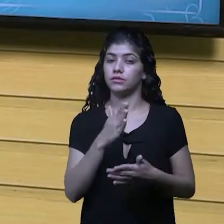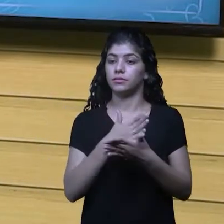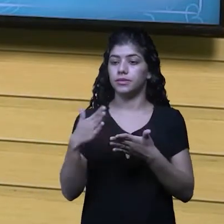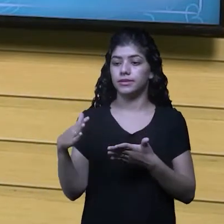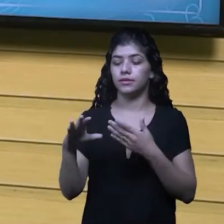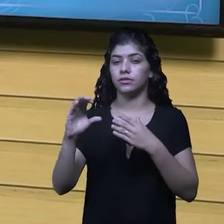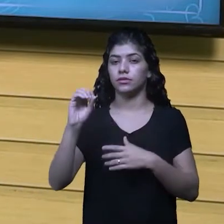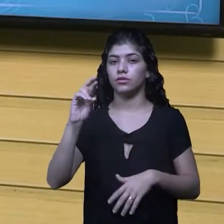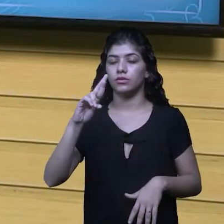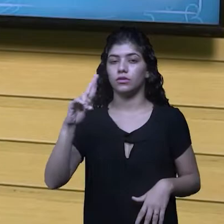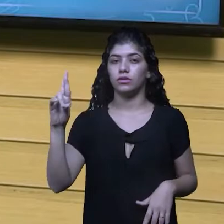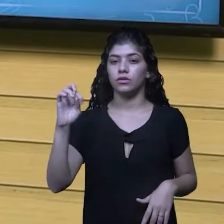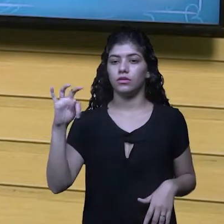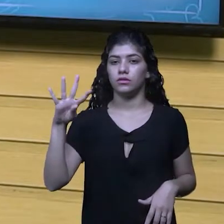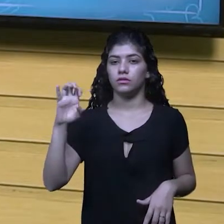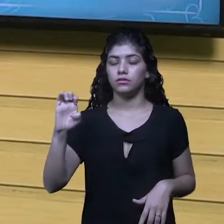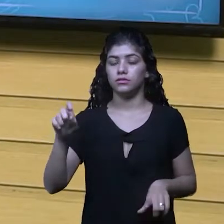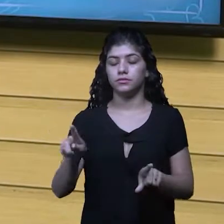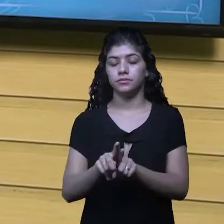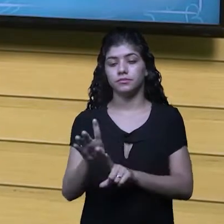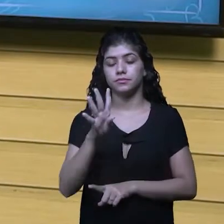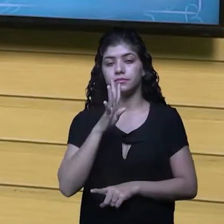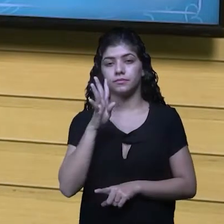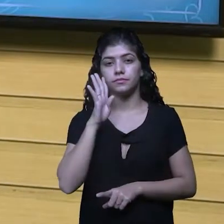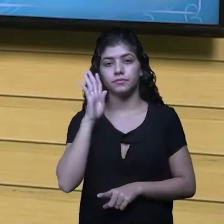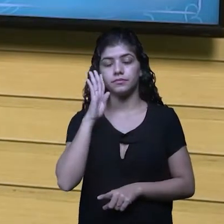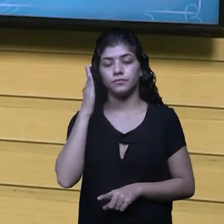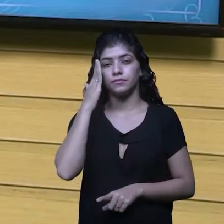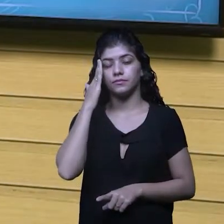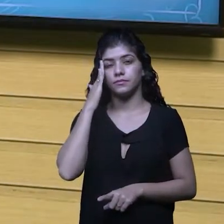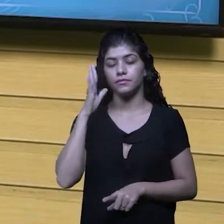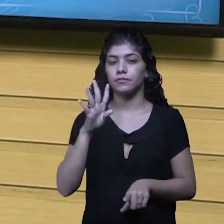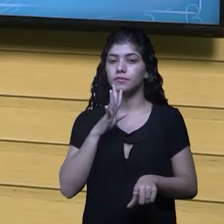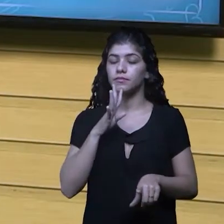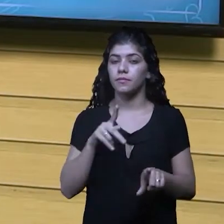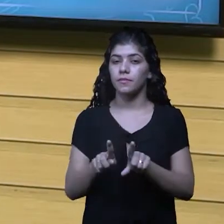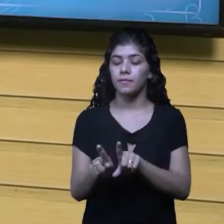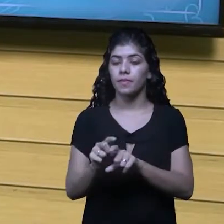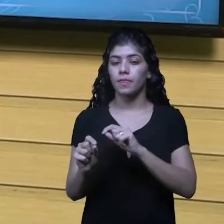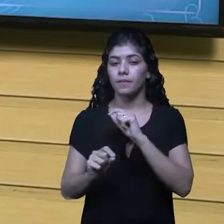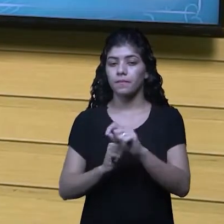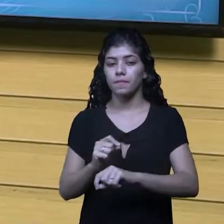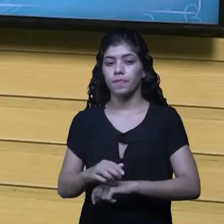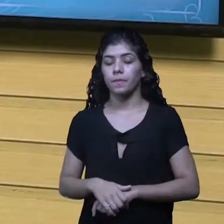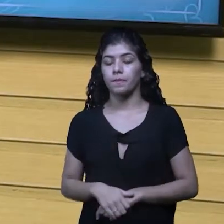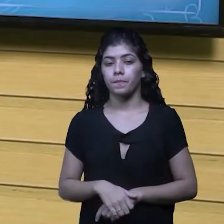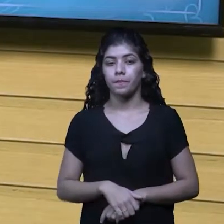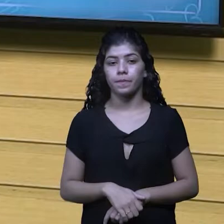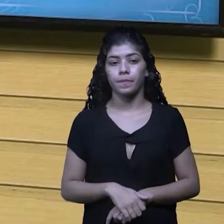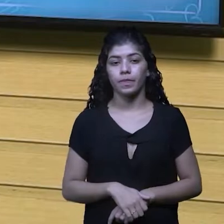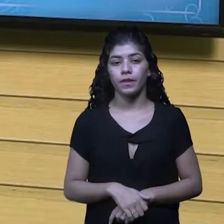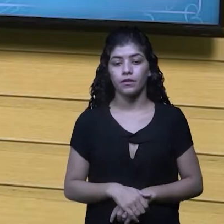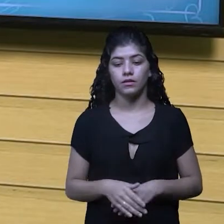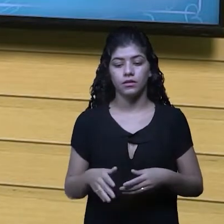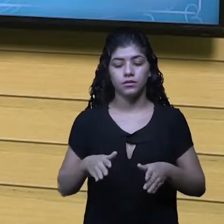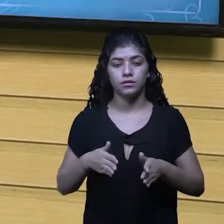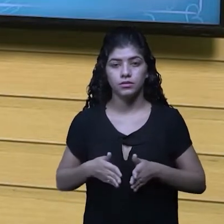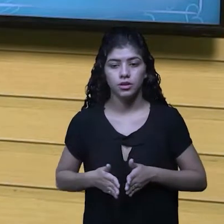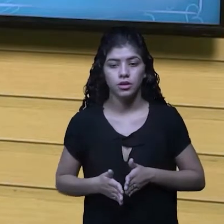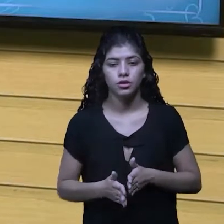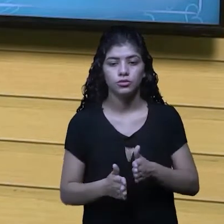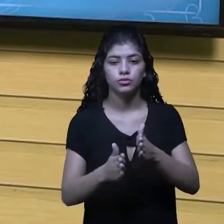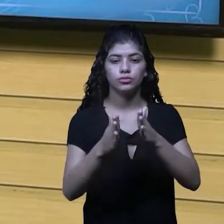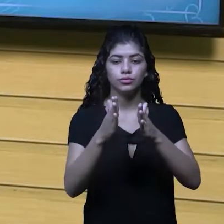chama de corrente. A gente pode entender também que a corrente elétrica nada mais é do que o fluxo ordenado